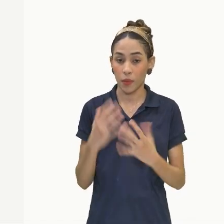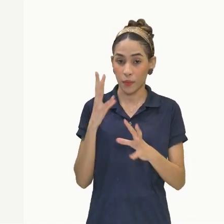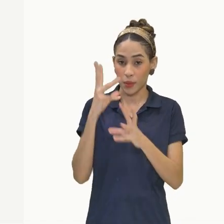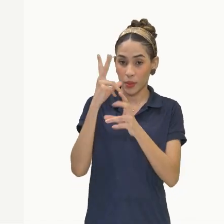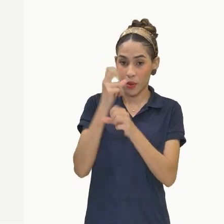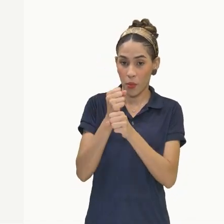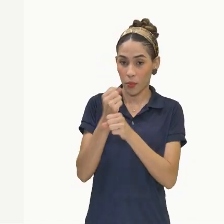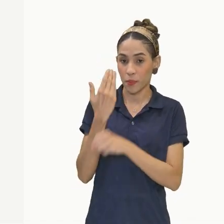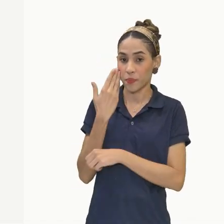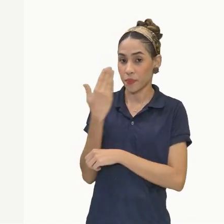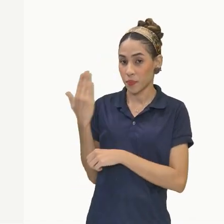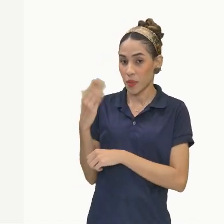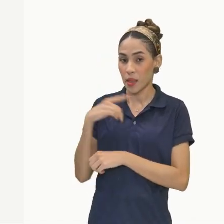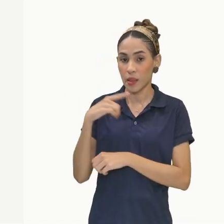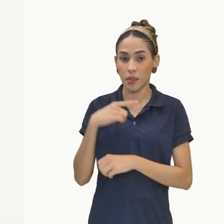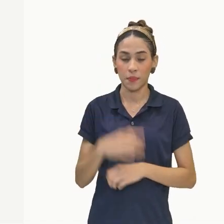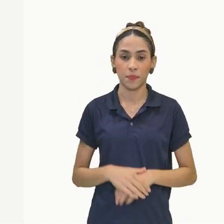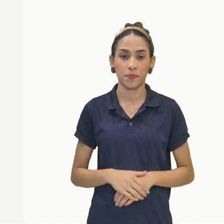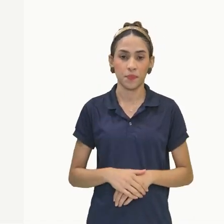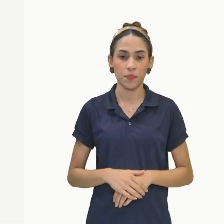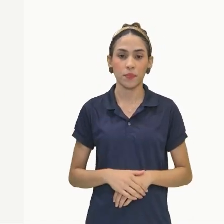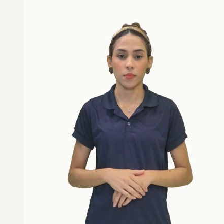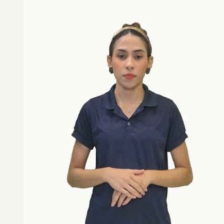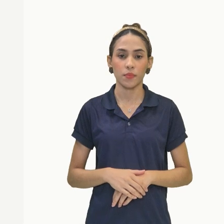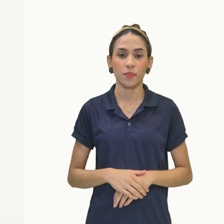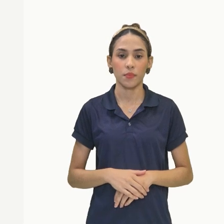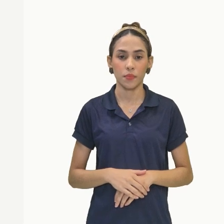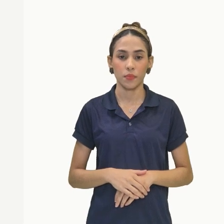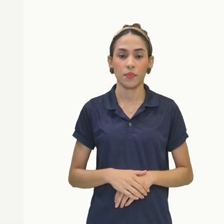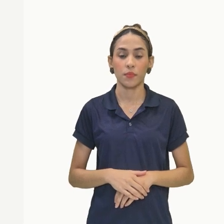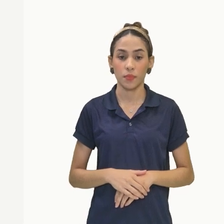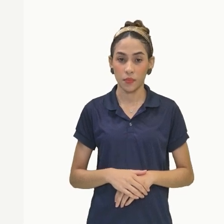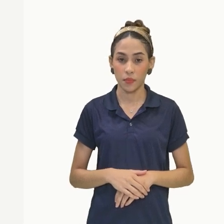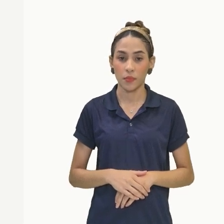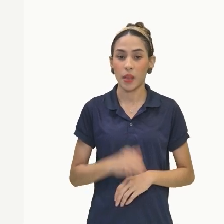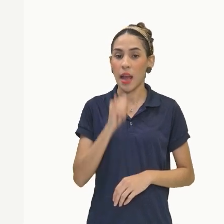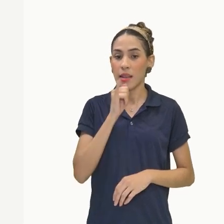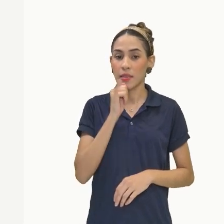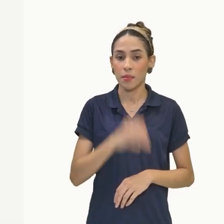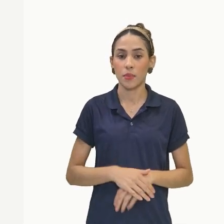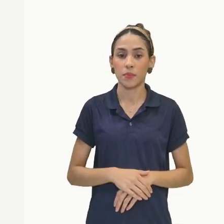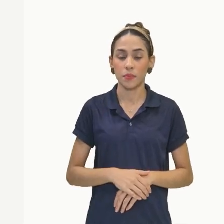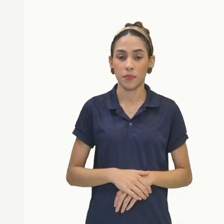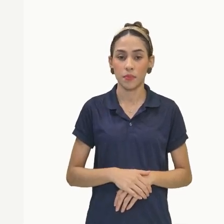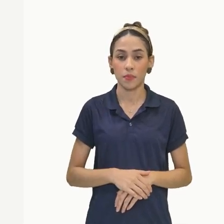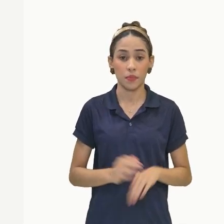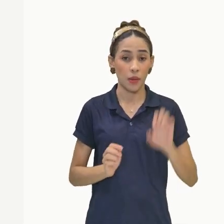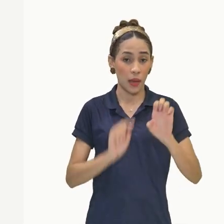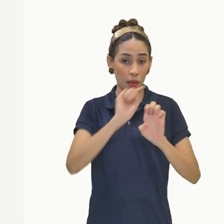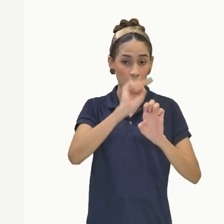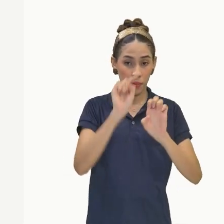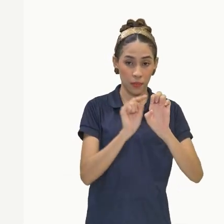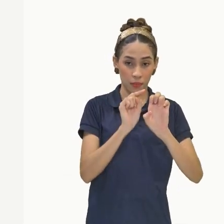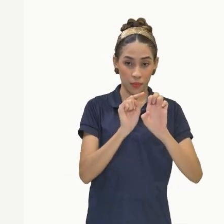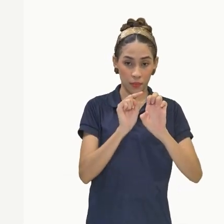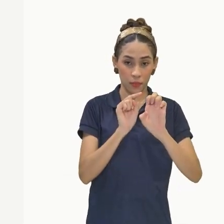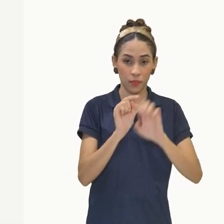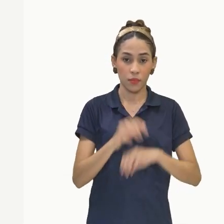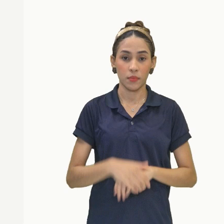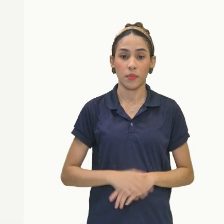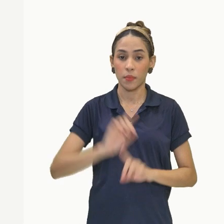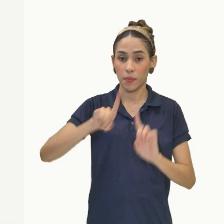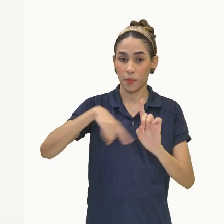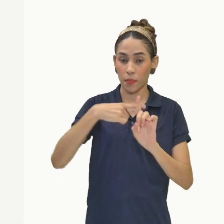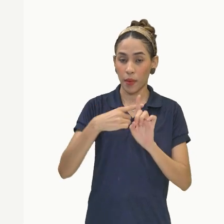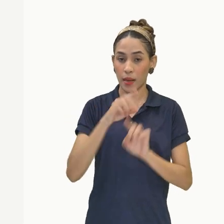temos que U é igual a Φ em linha, que é a força contra a eletromotriz, mais